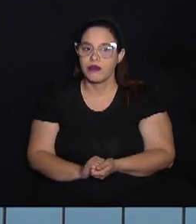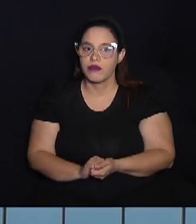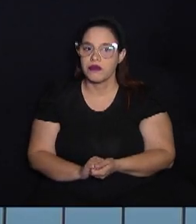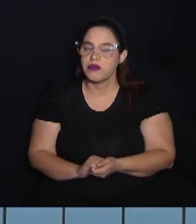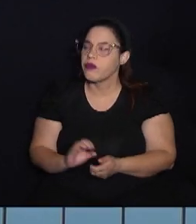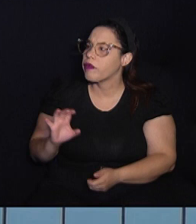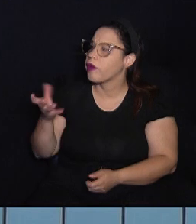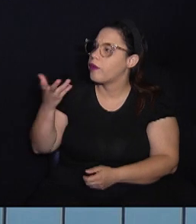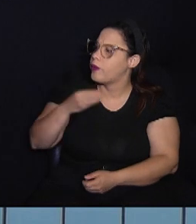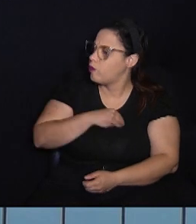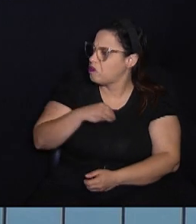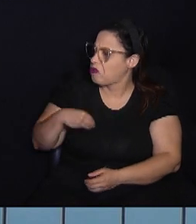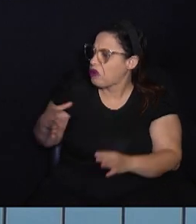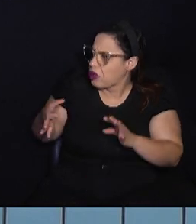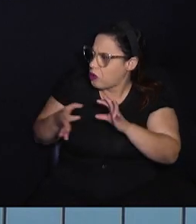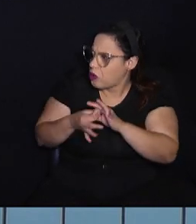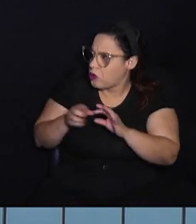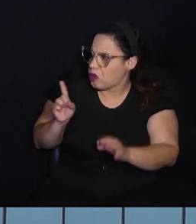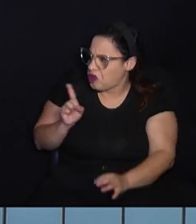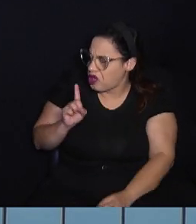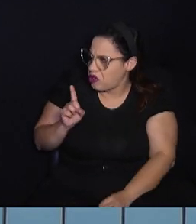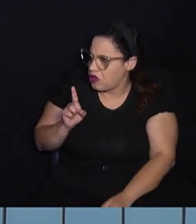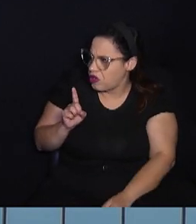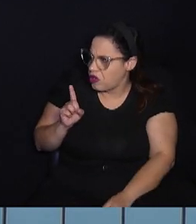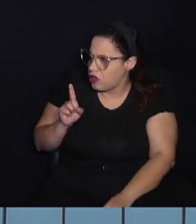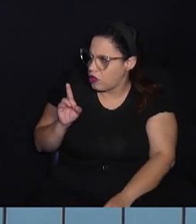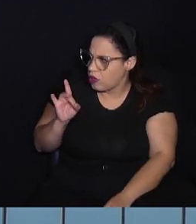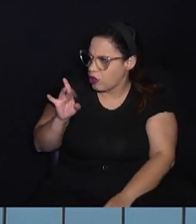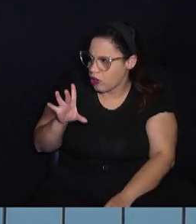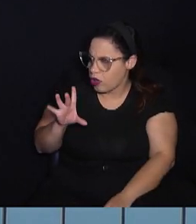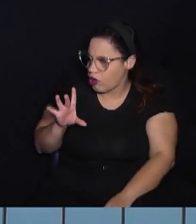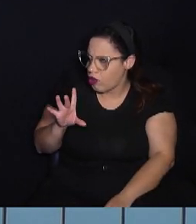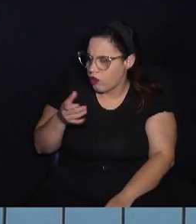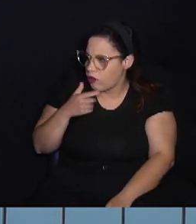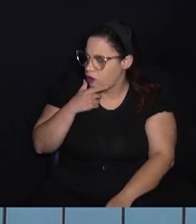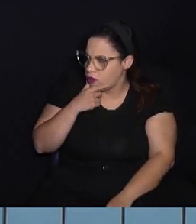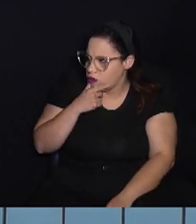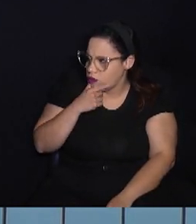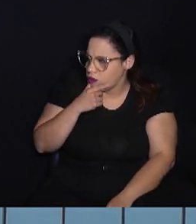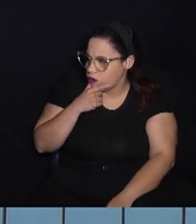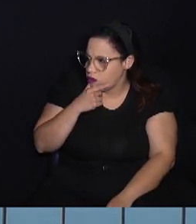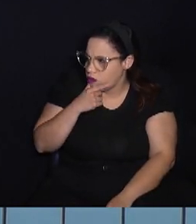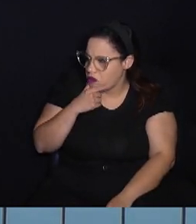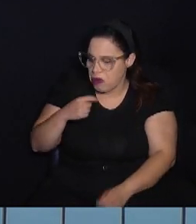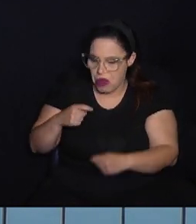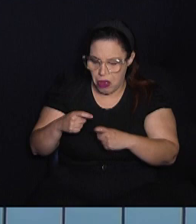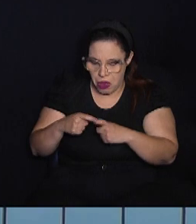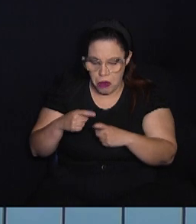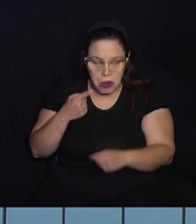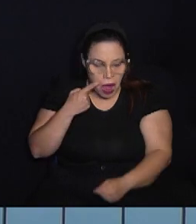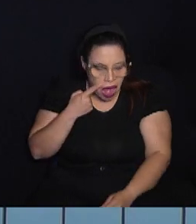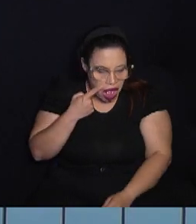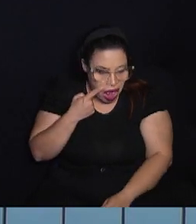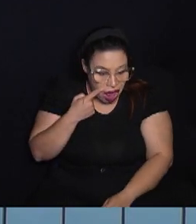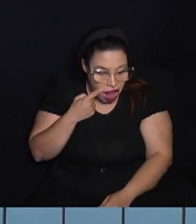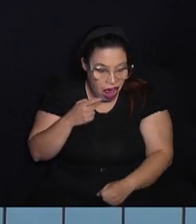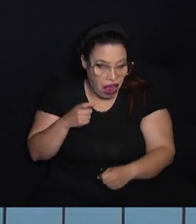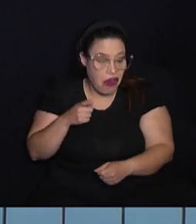Existem exames complementares ou não? Isso é basicamente o médico olhar e já